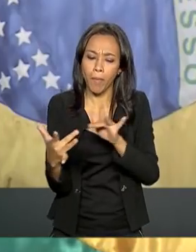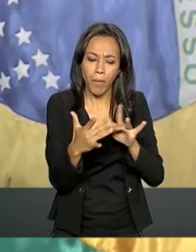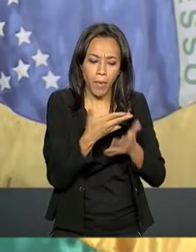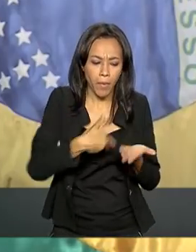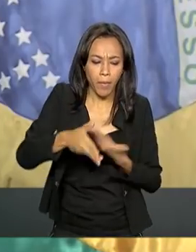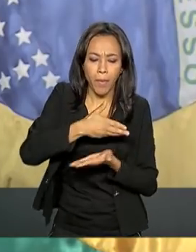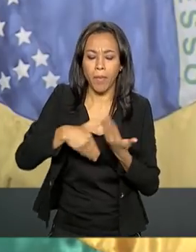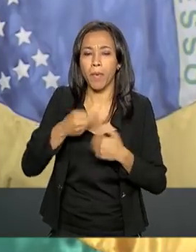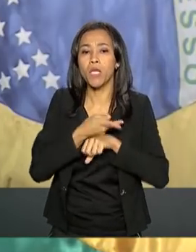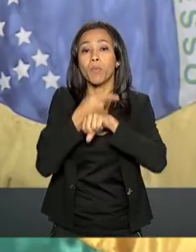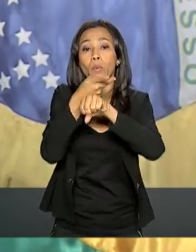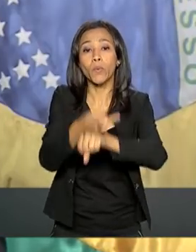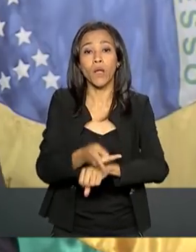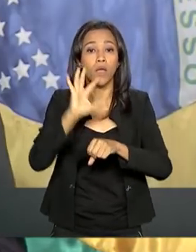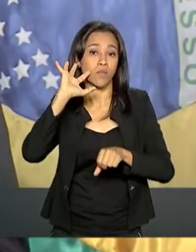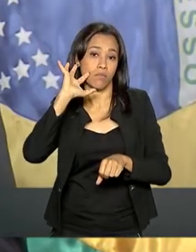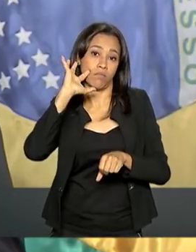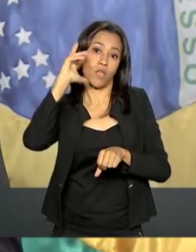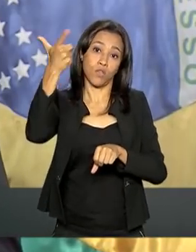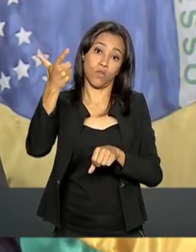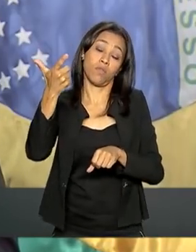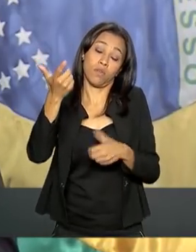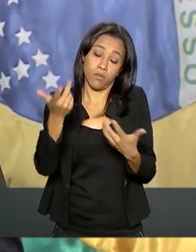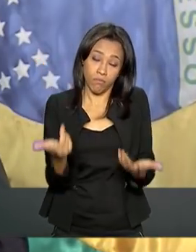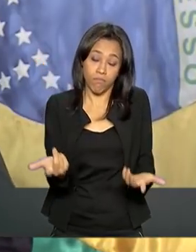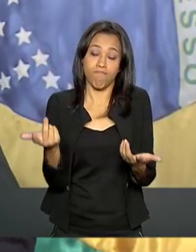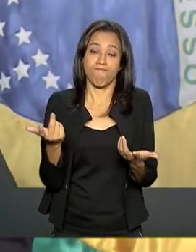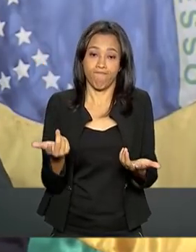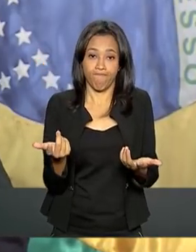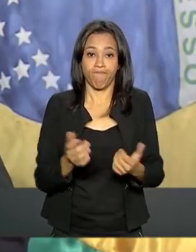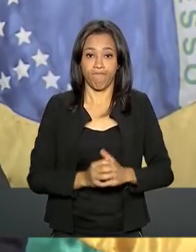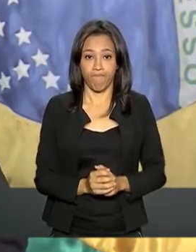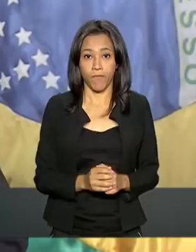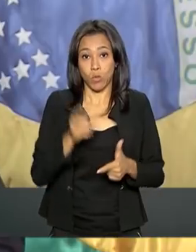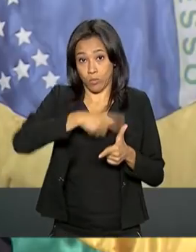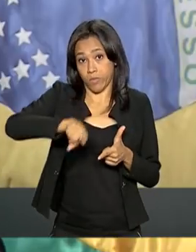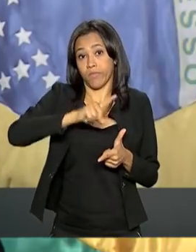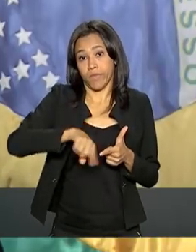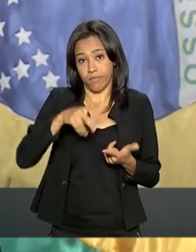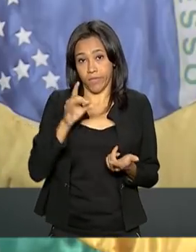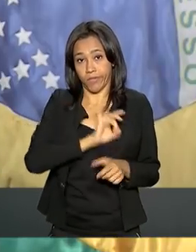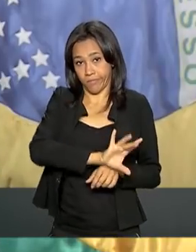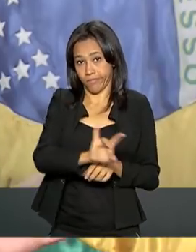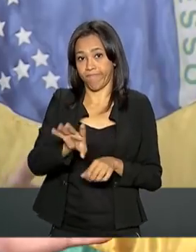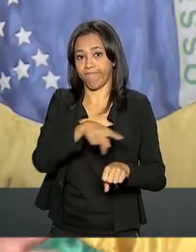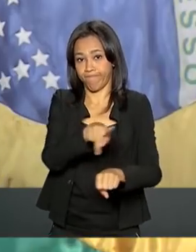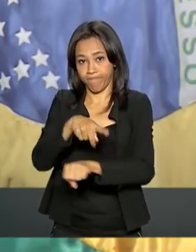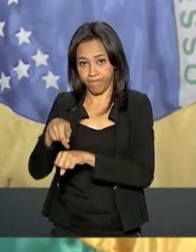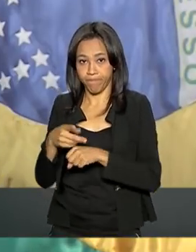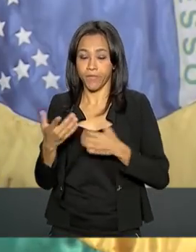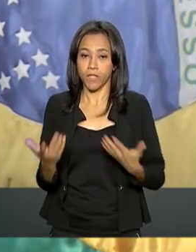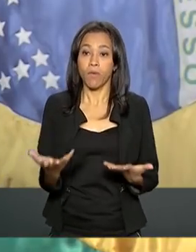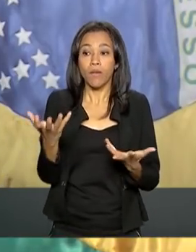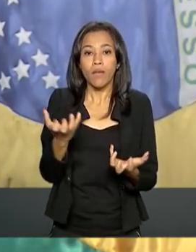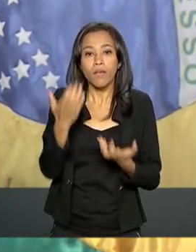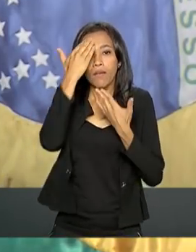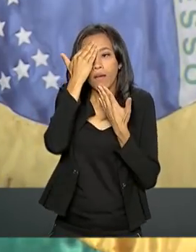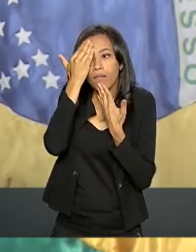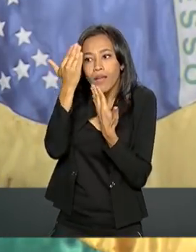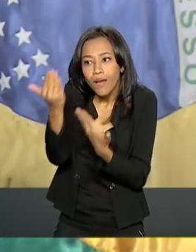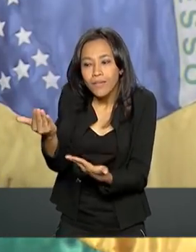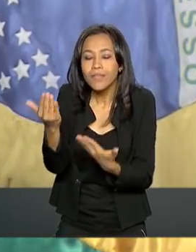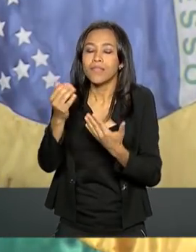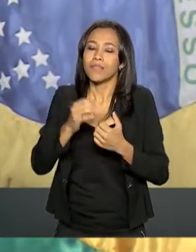e buscarmos soluções para os nossos problemas. Quero agradecer a Vossa Excelência por